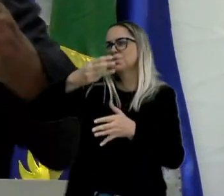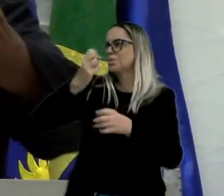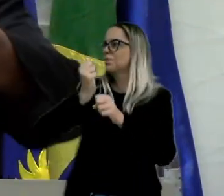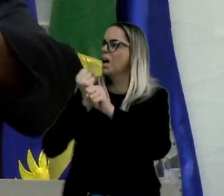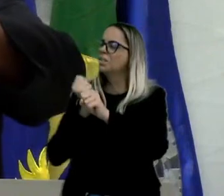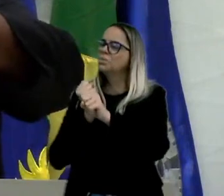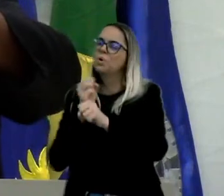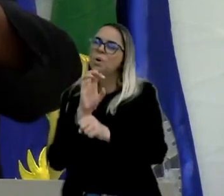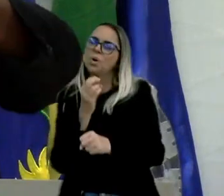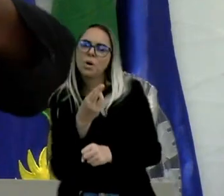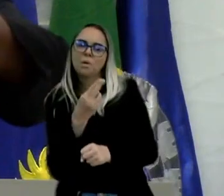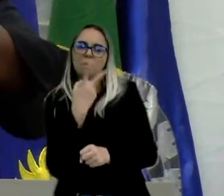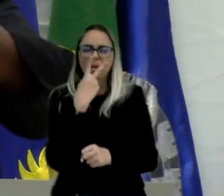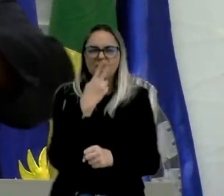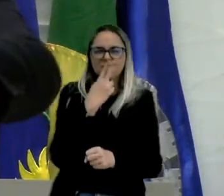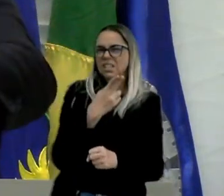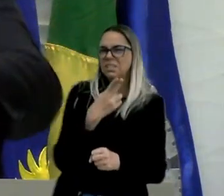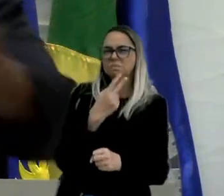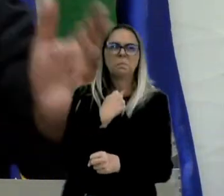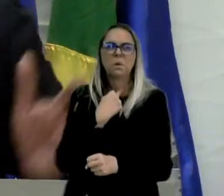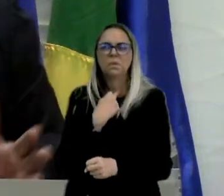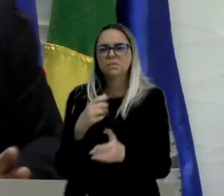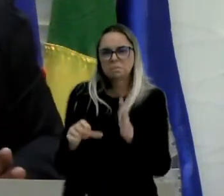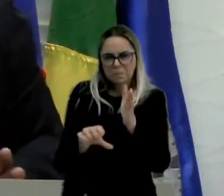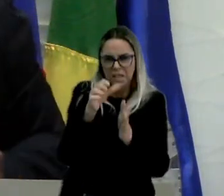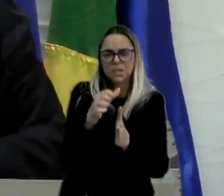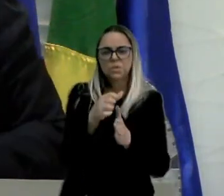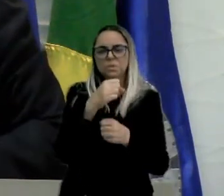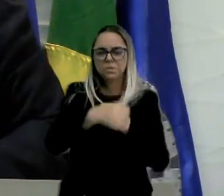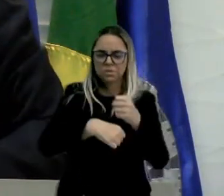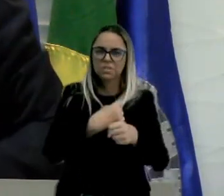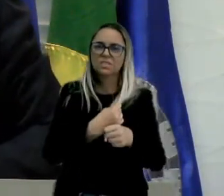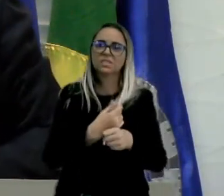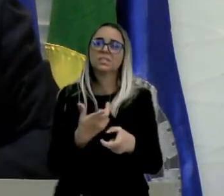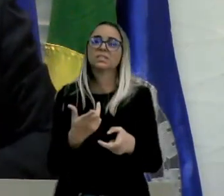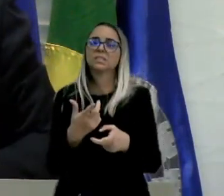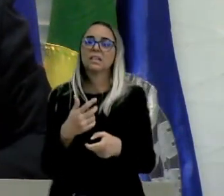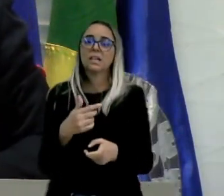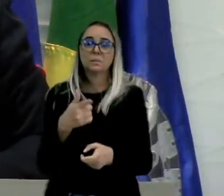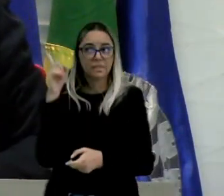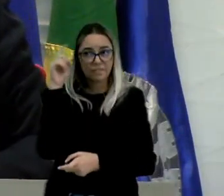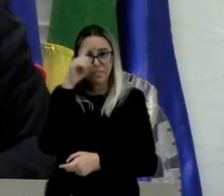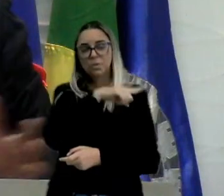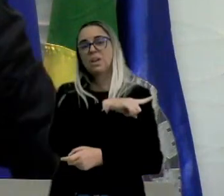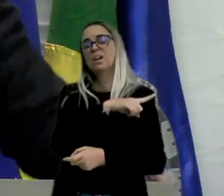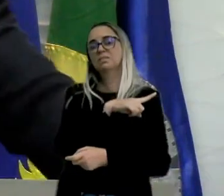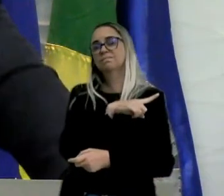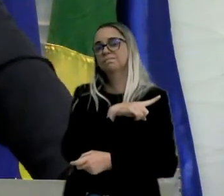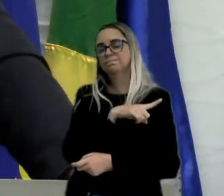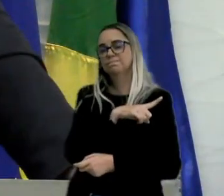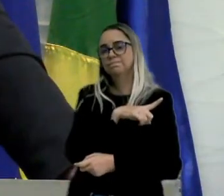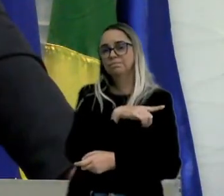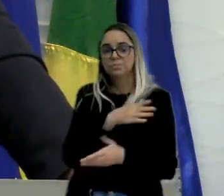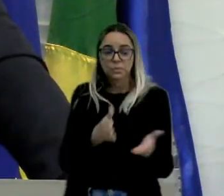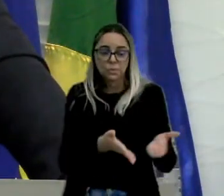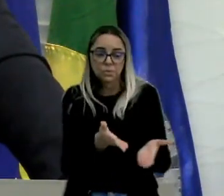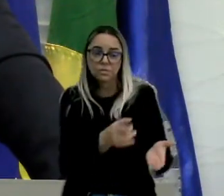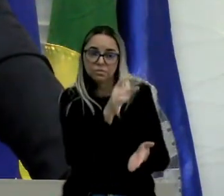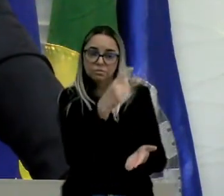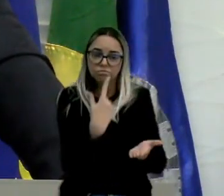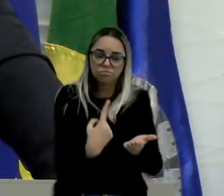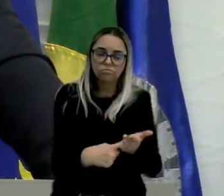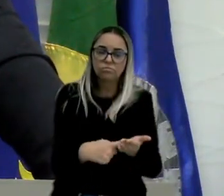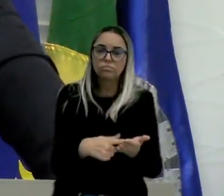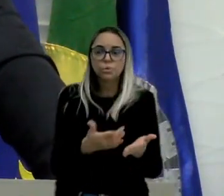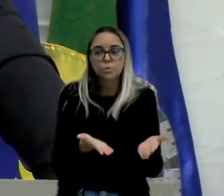parece que o terceiro ano já não pode mais tem que ser no primeiro para dificultar a contratação de cuidadores